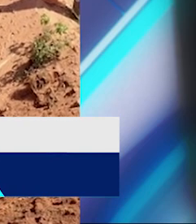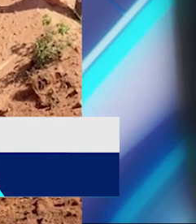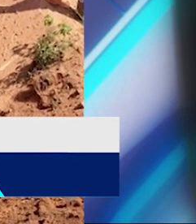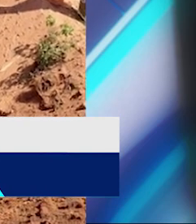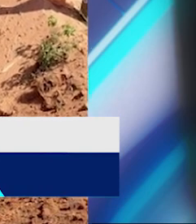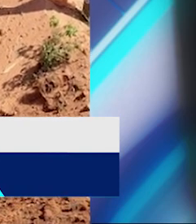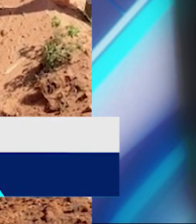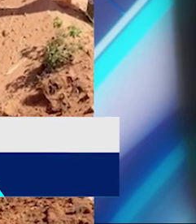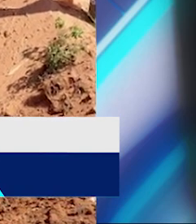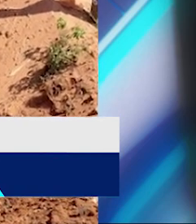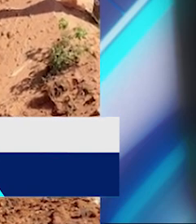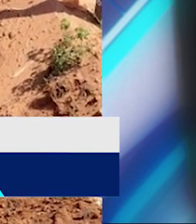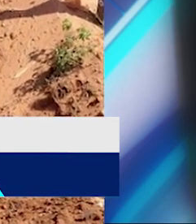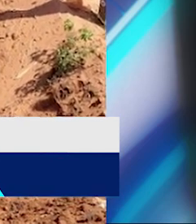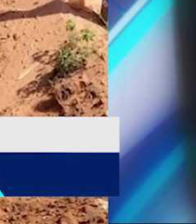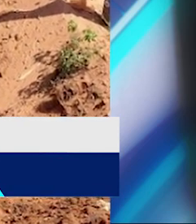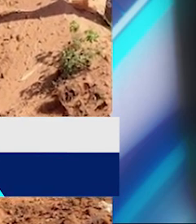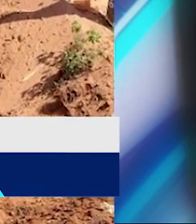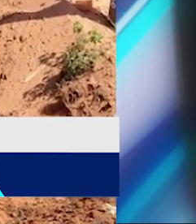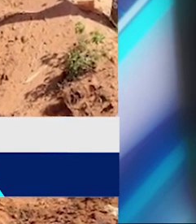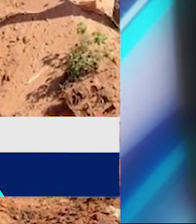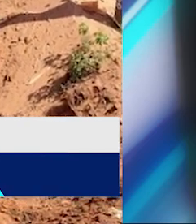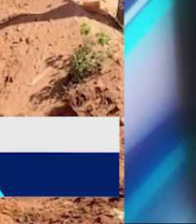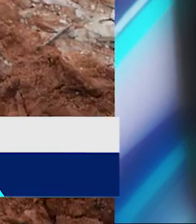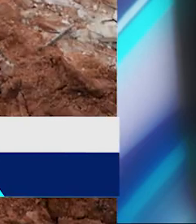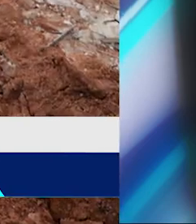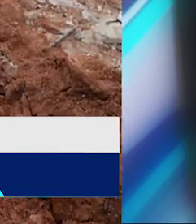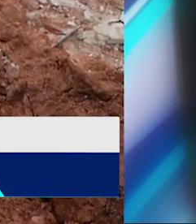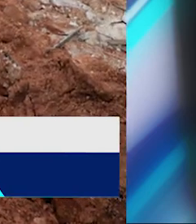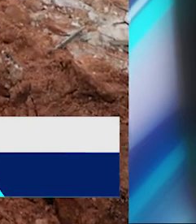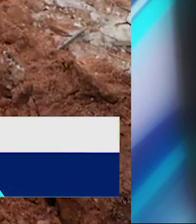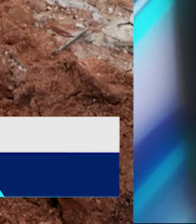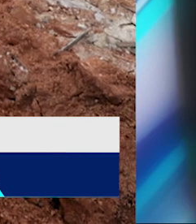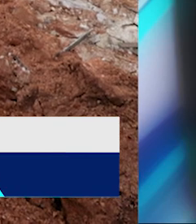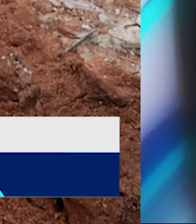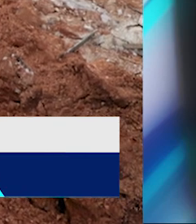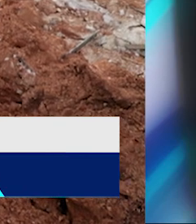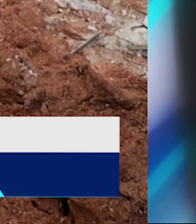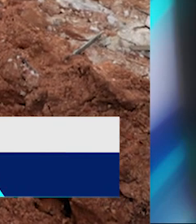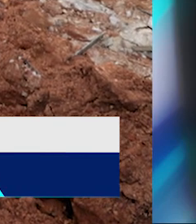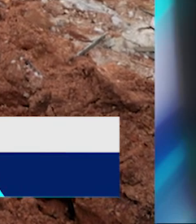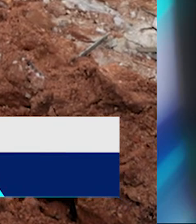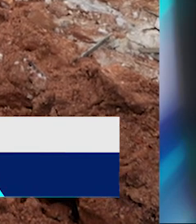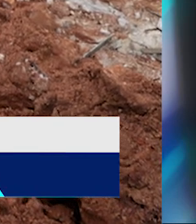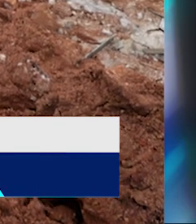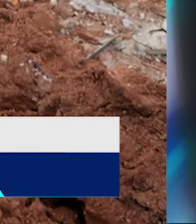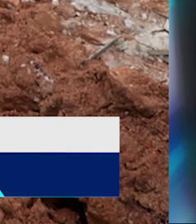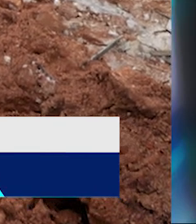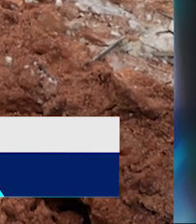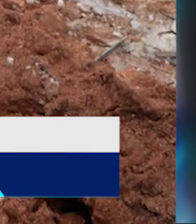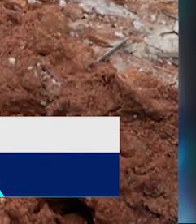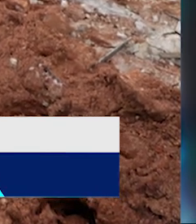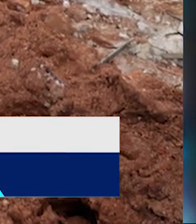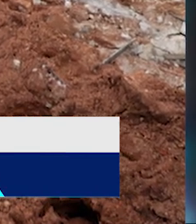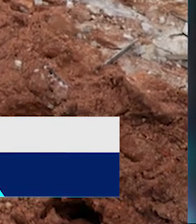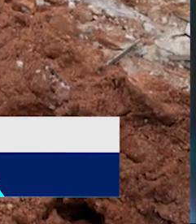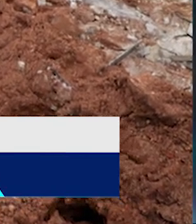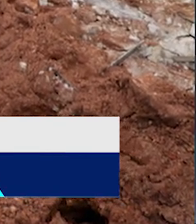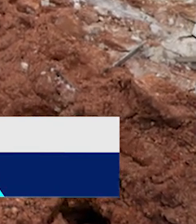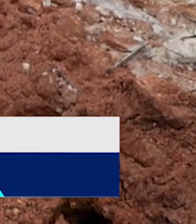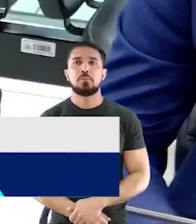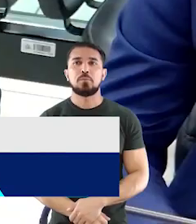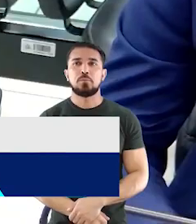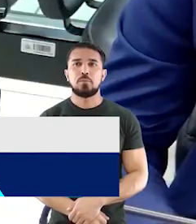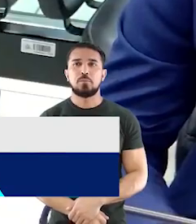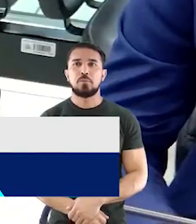R$ 1.500, R$ 2.000, que ao invés de estar fazendo um investimento em material pedagógico, está se pagando água, está se